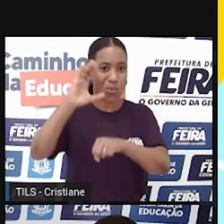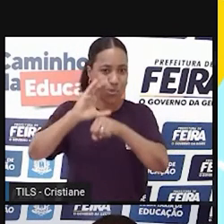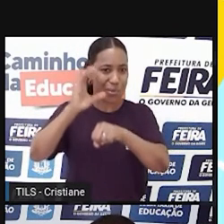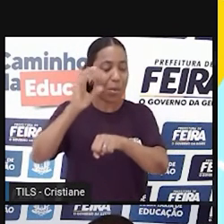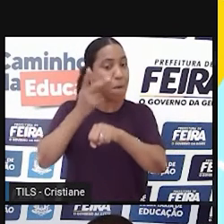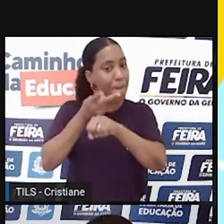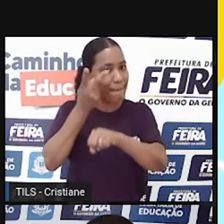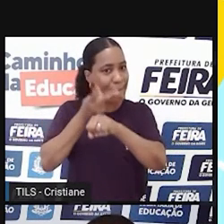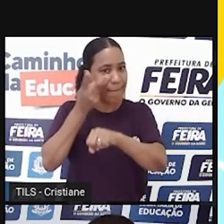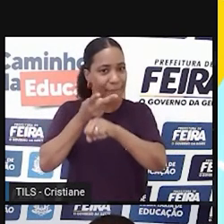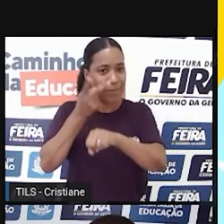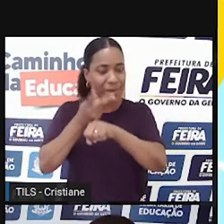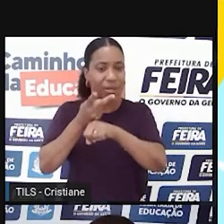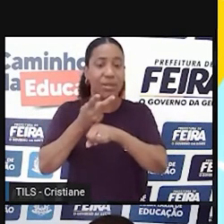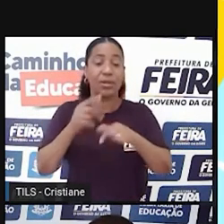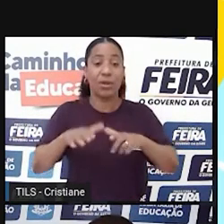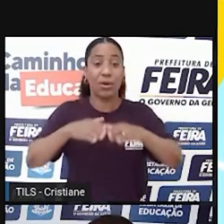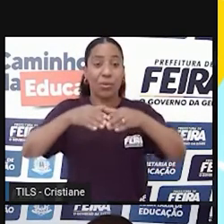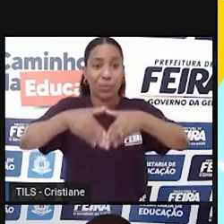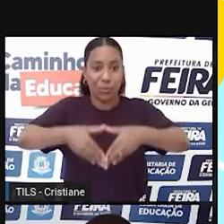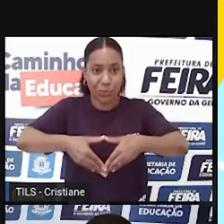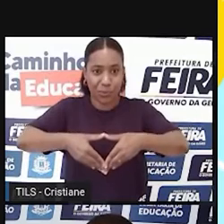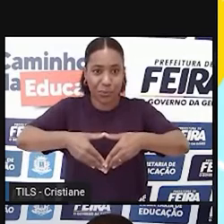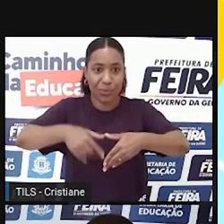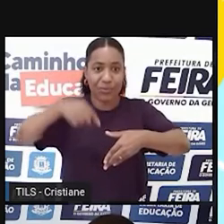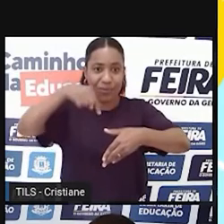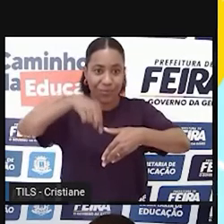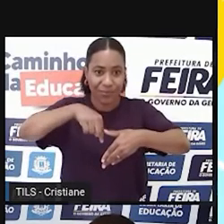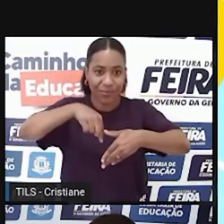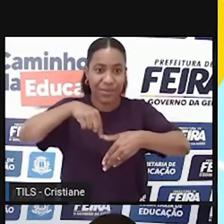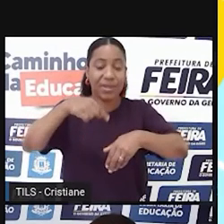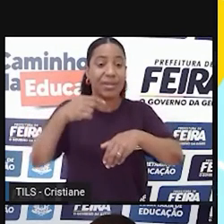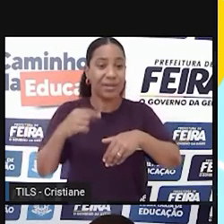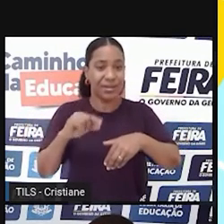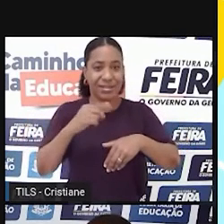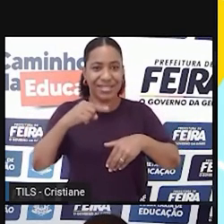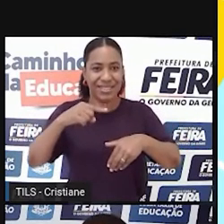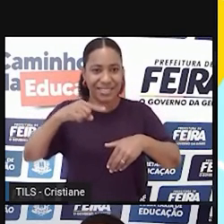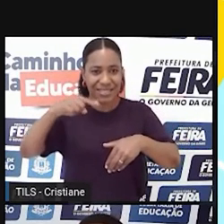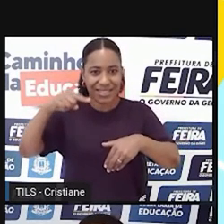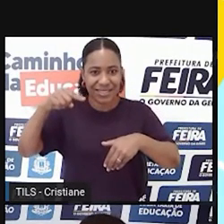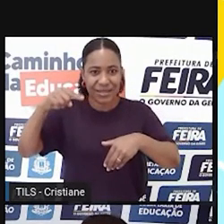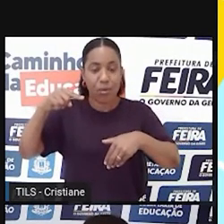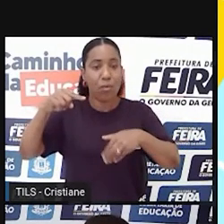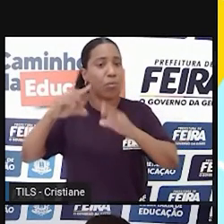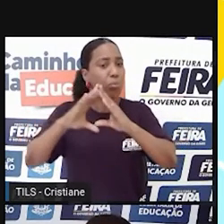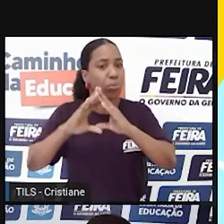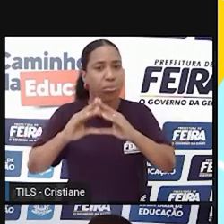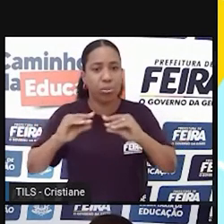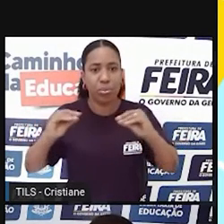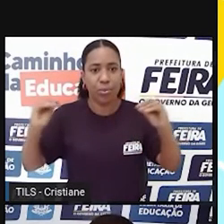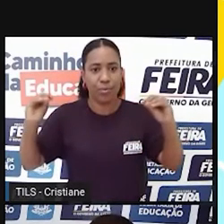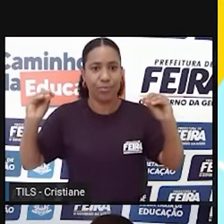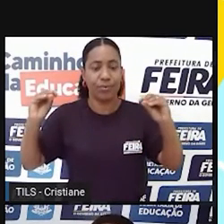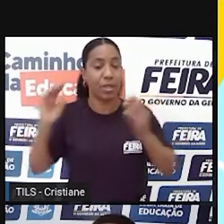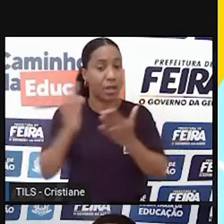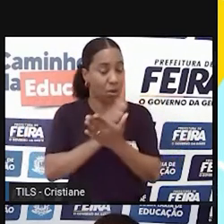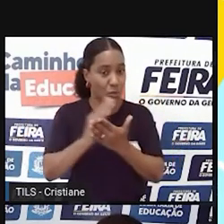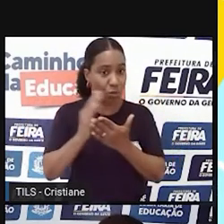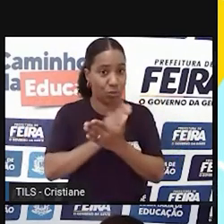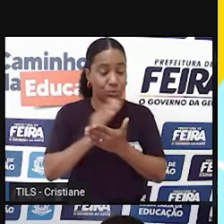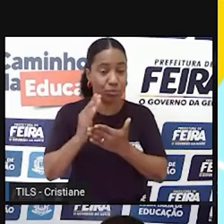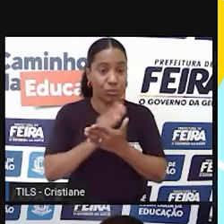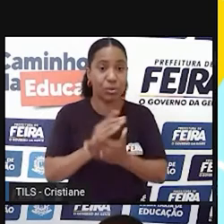útero. Quando esse espermatozoide entra em contato com esse metal, o cobre ou a prata, ele morre, né? Tem DIUs que são hormonais também. Eles